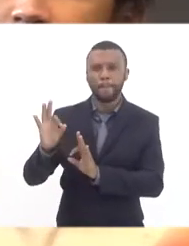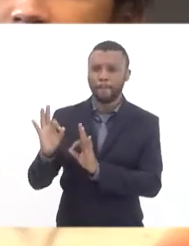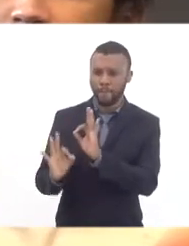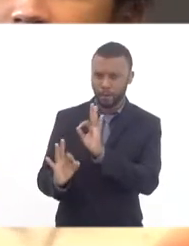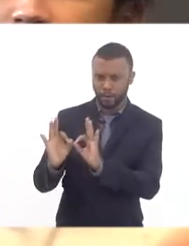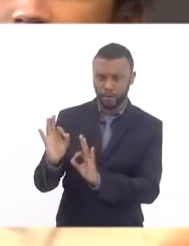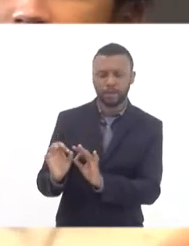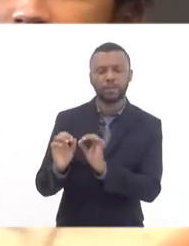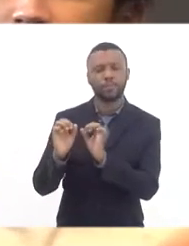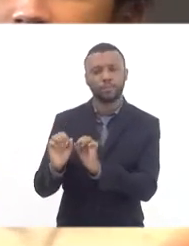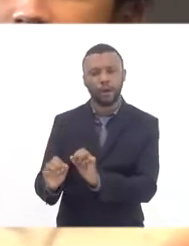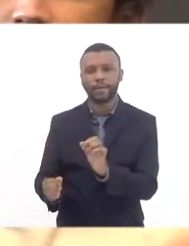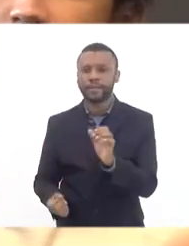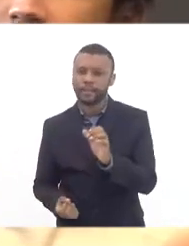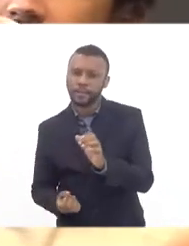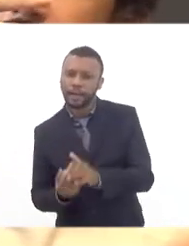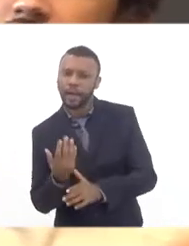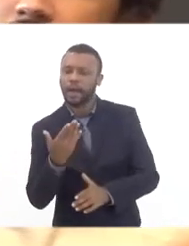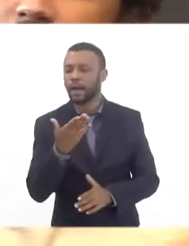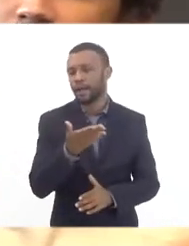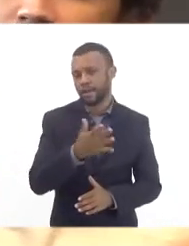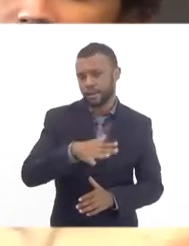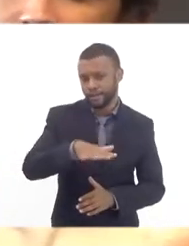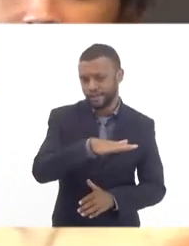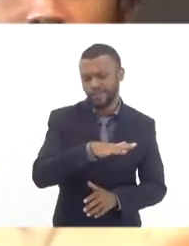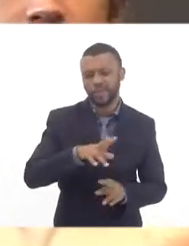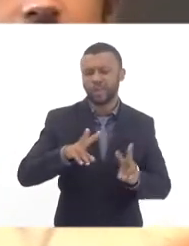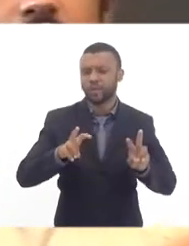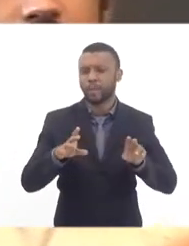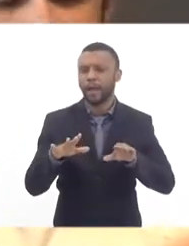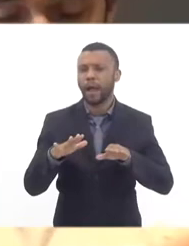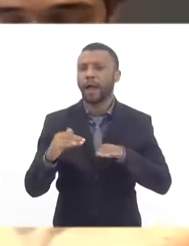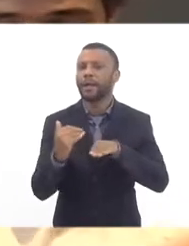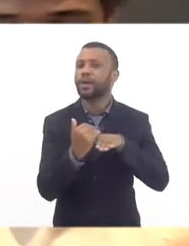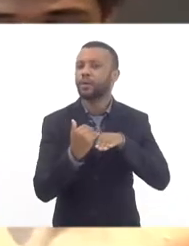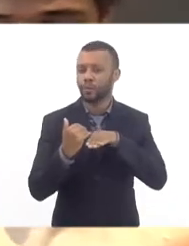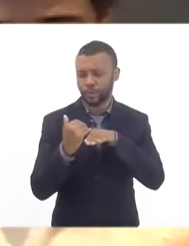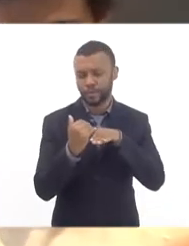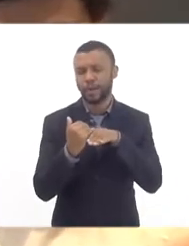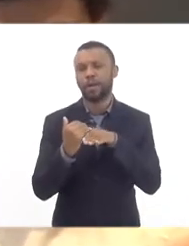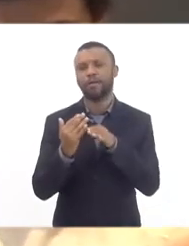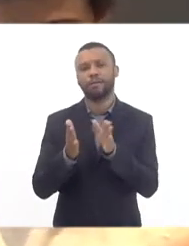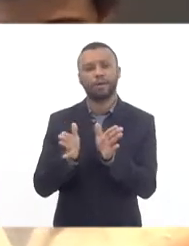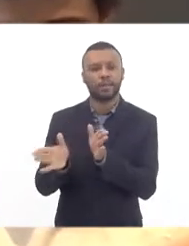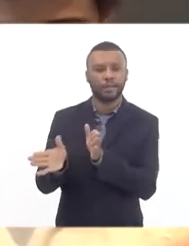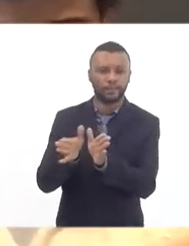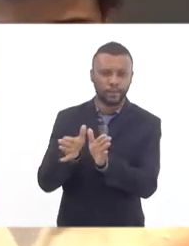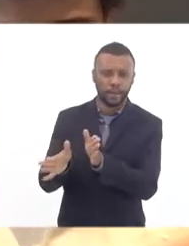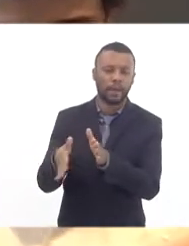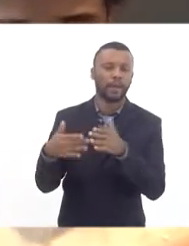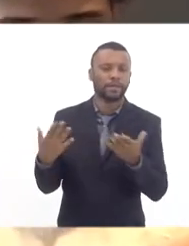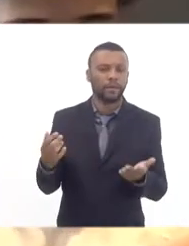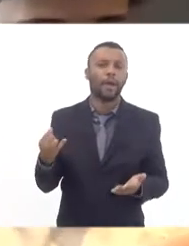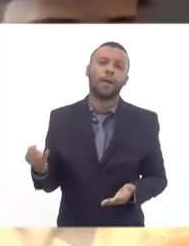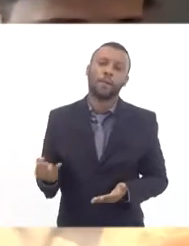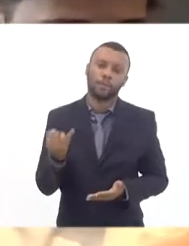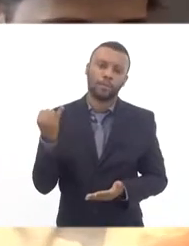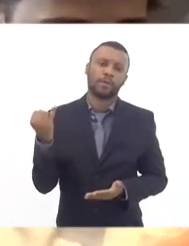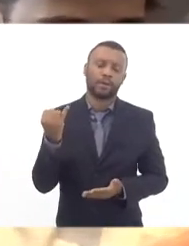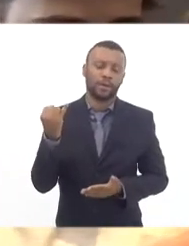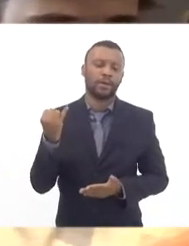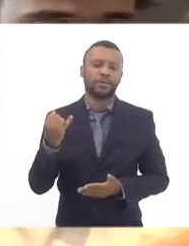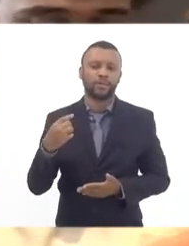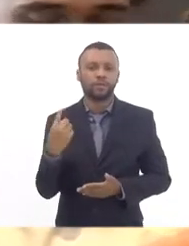né, questões da inclusão. Então, acho que assim vai ser muito importante para todos nós, assim. A gente